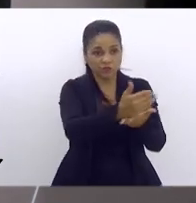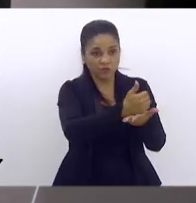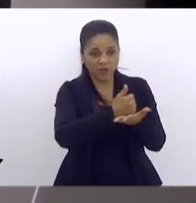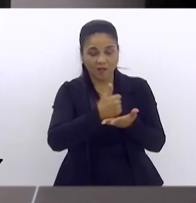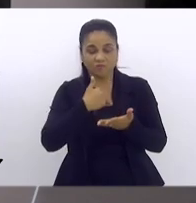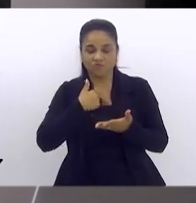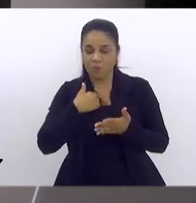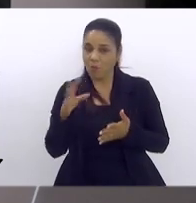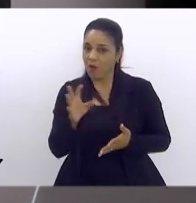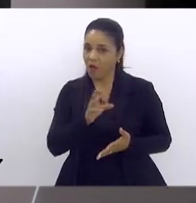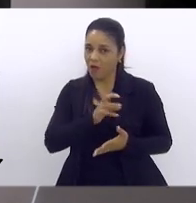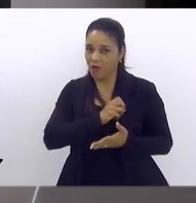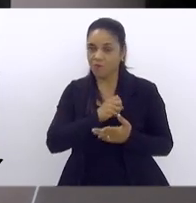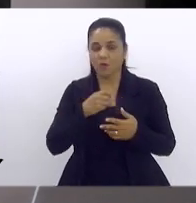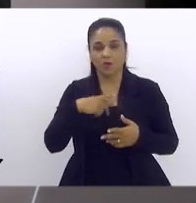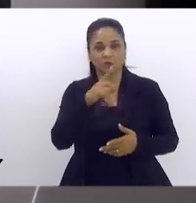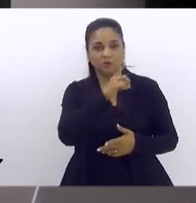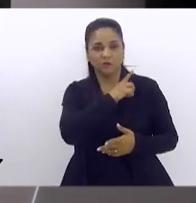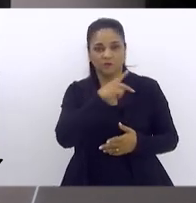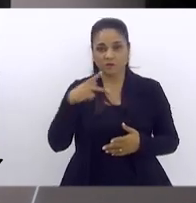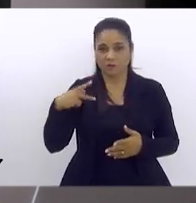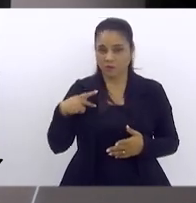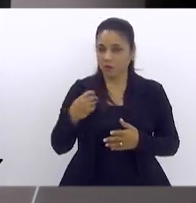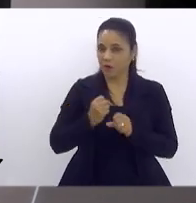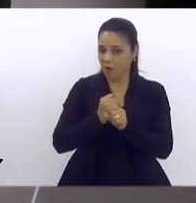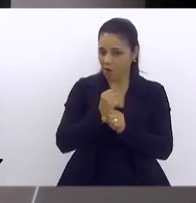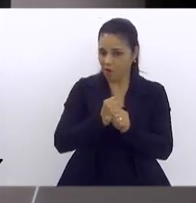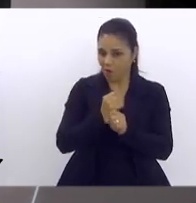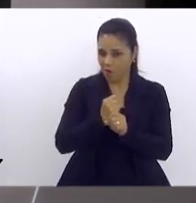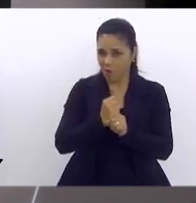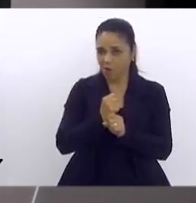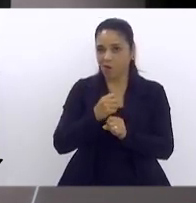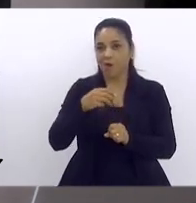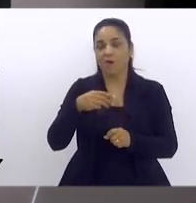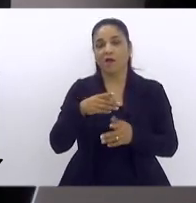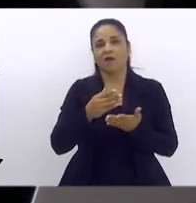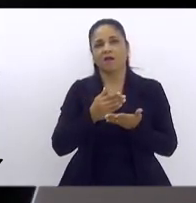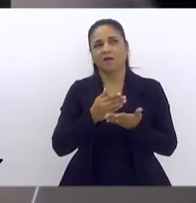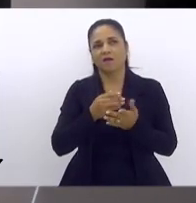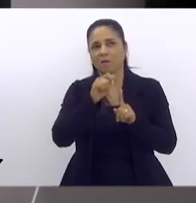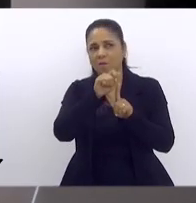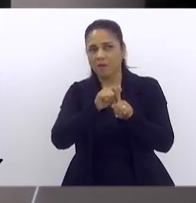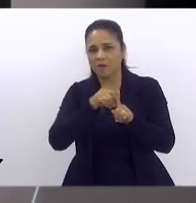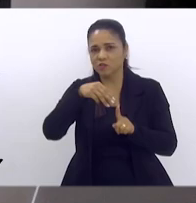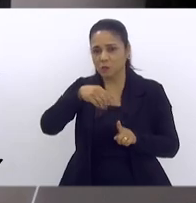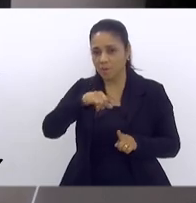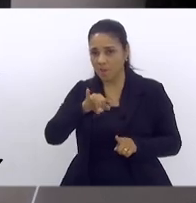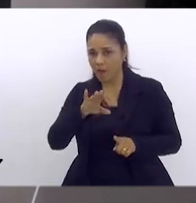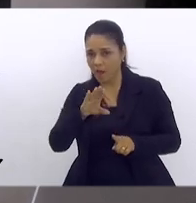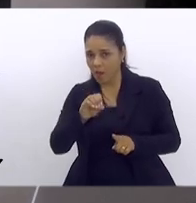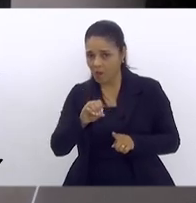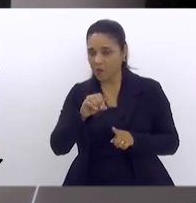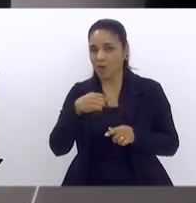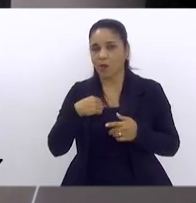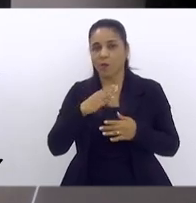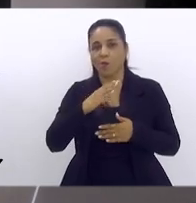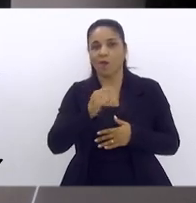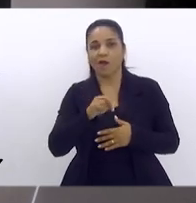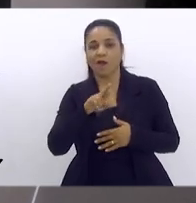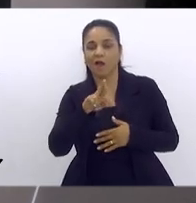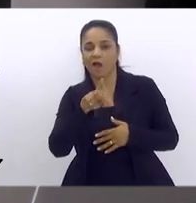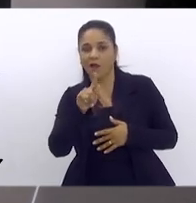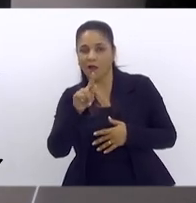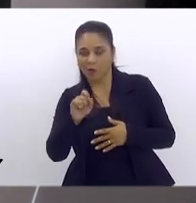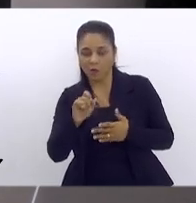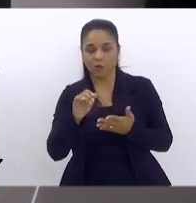eu sou defensora pública há alguns anos mas é desde Maio eu tô nesse cargo né como encarregado de proteção de